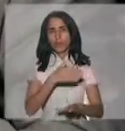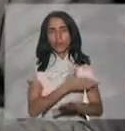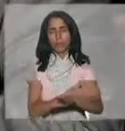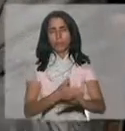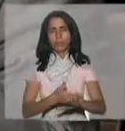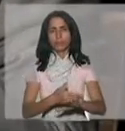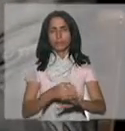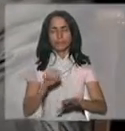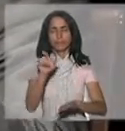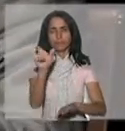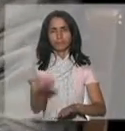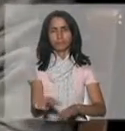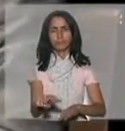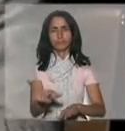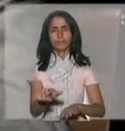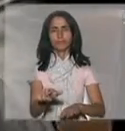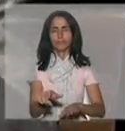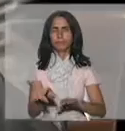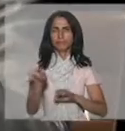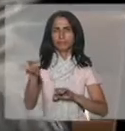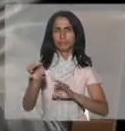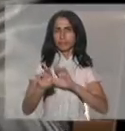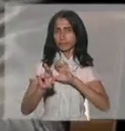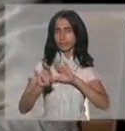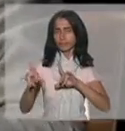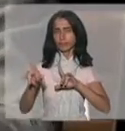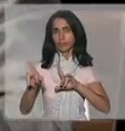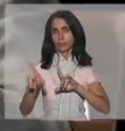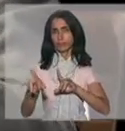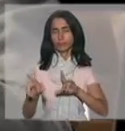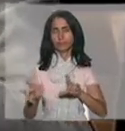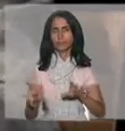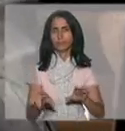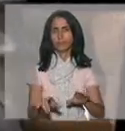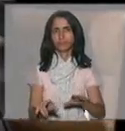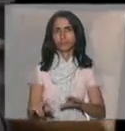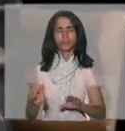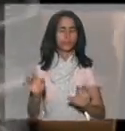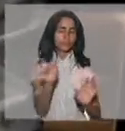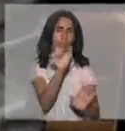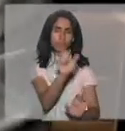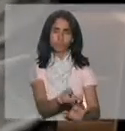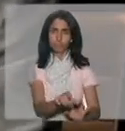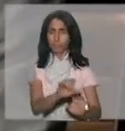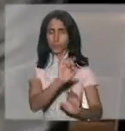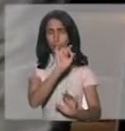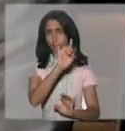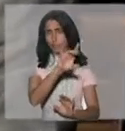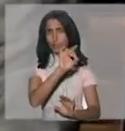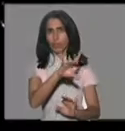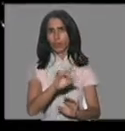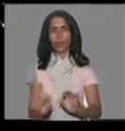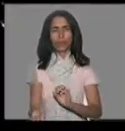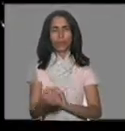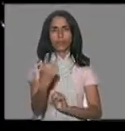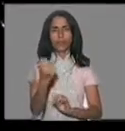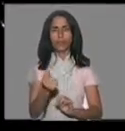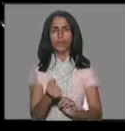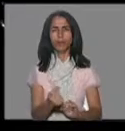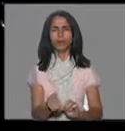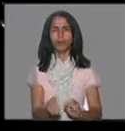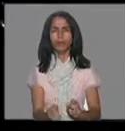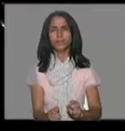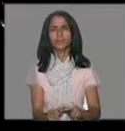eu que não é o que foge disso é algo específico não é exatamente a sorte